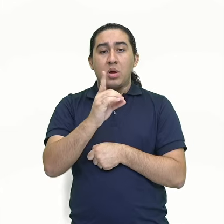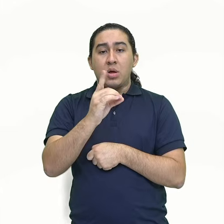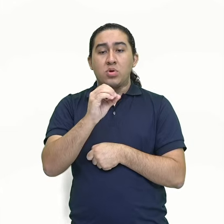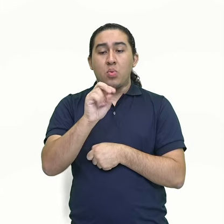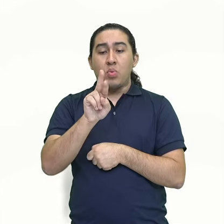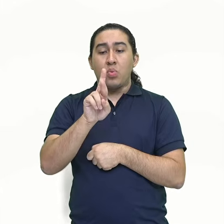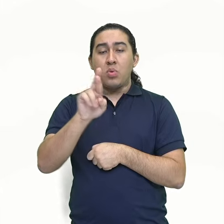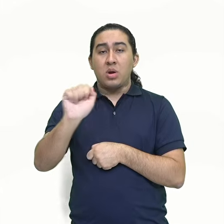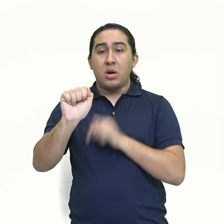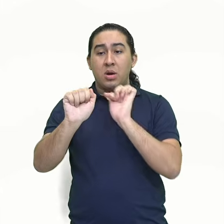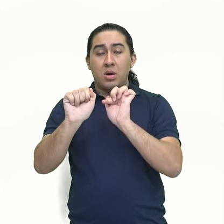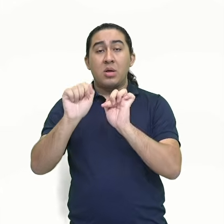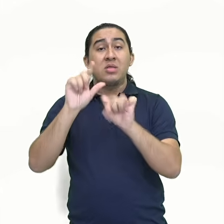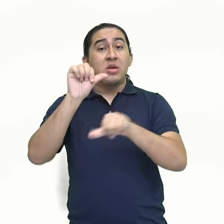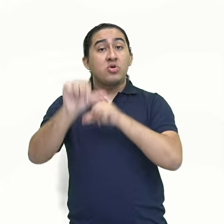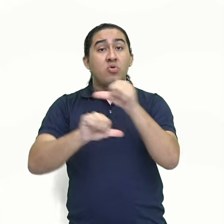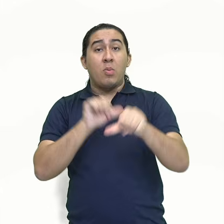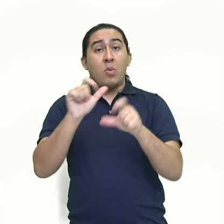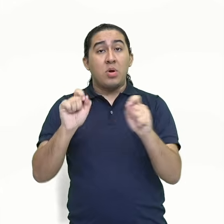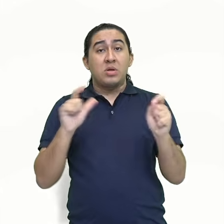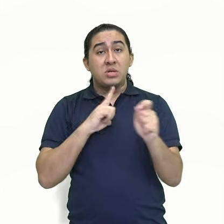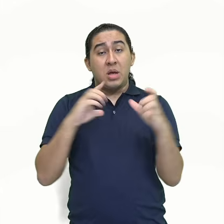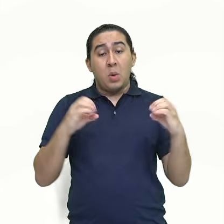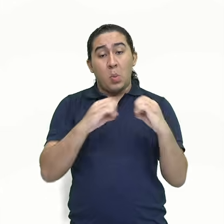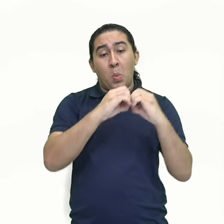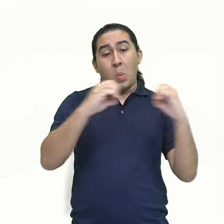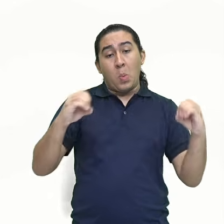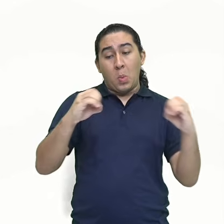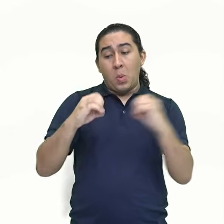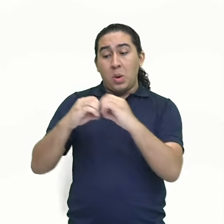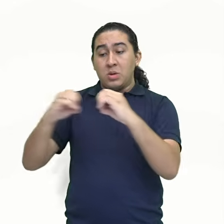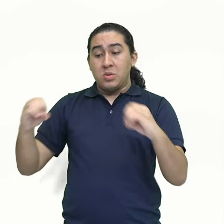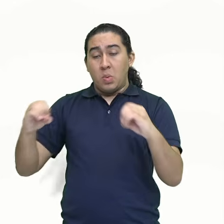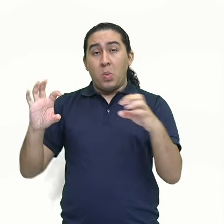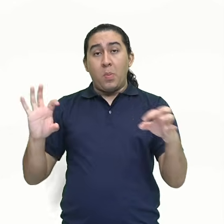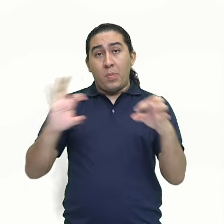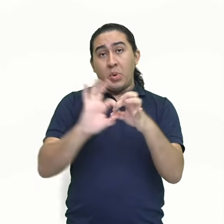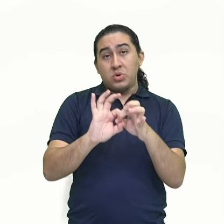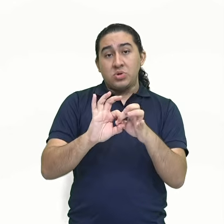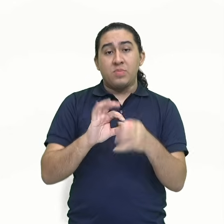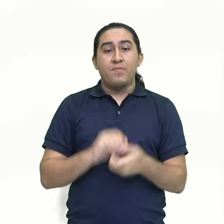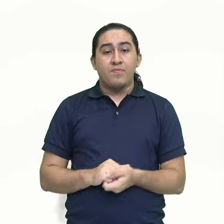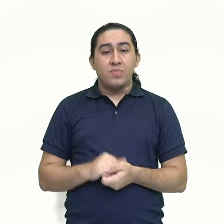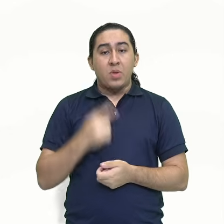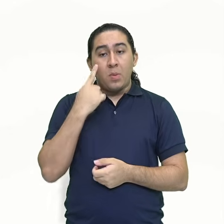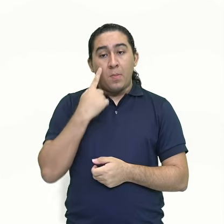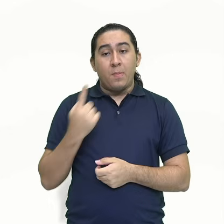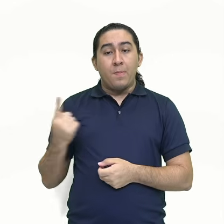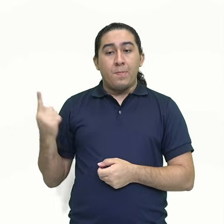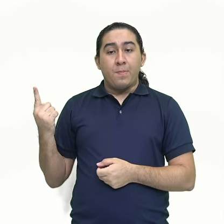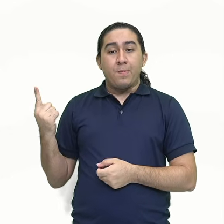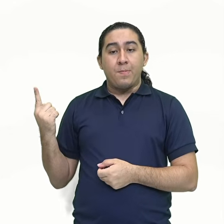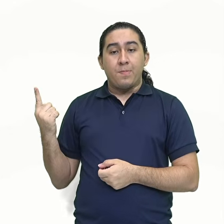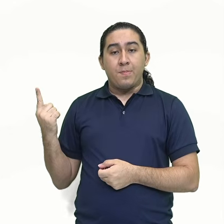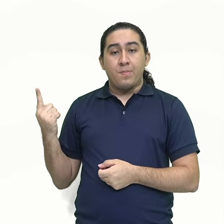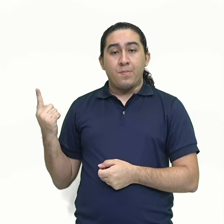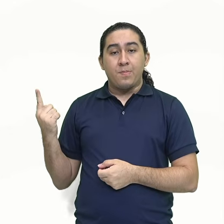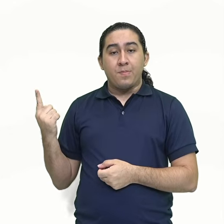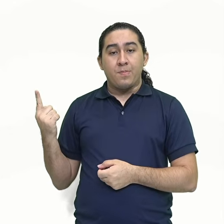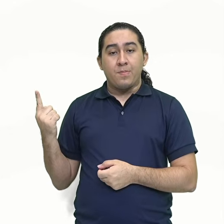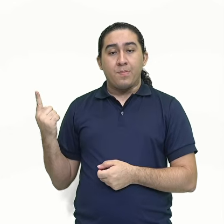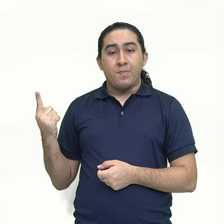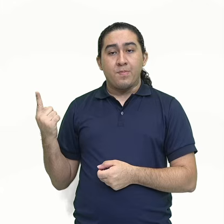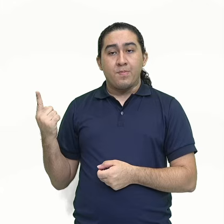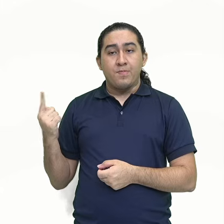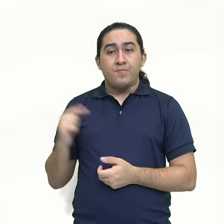esse período simples em um período composto. Vamos conquistar uma paz que